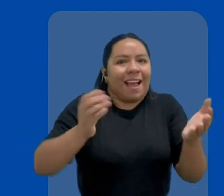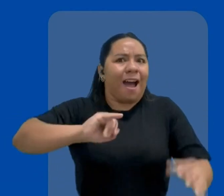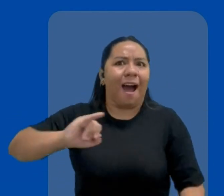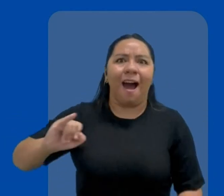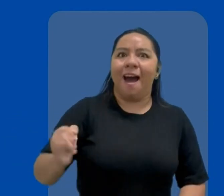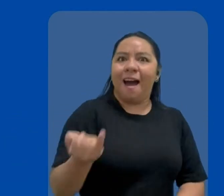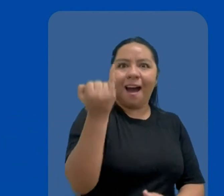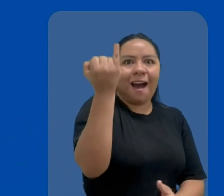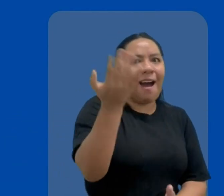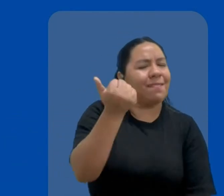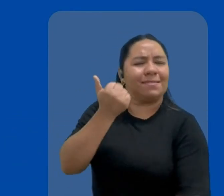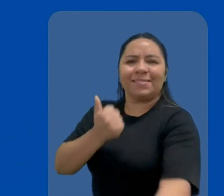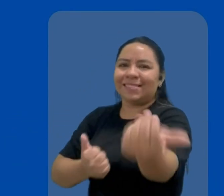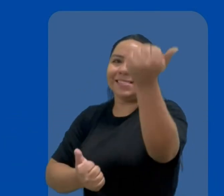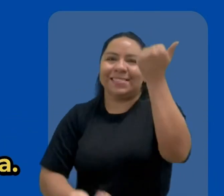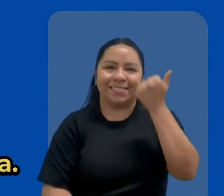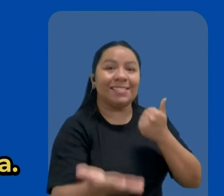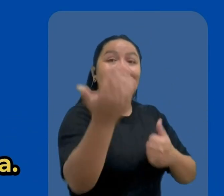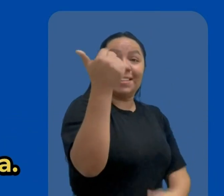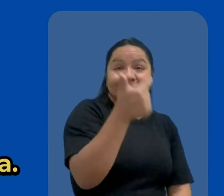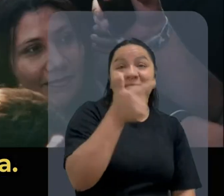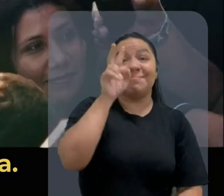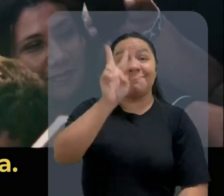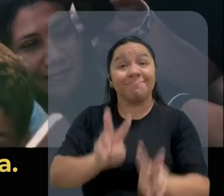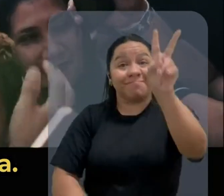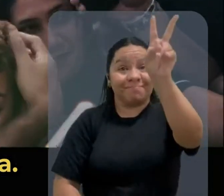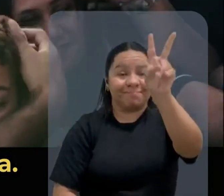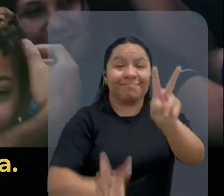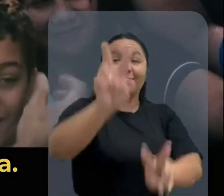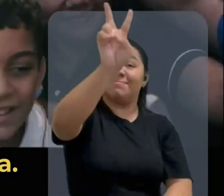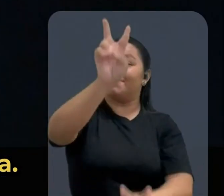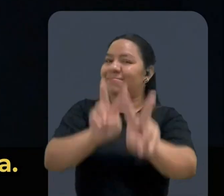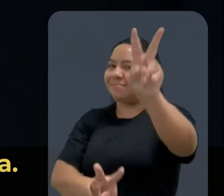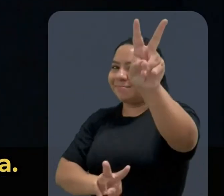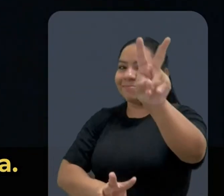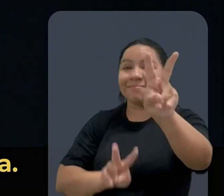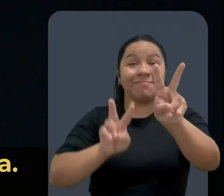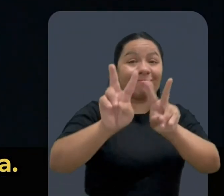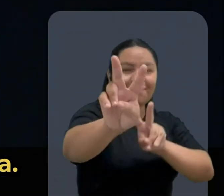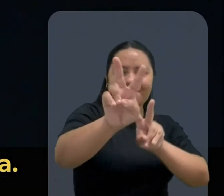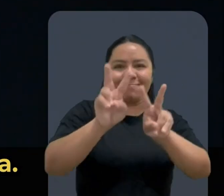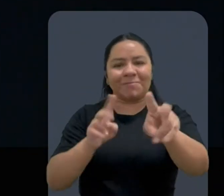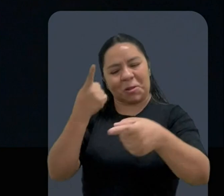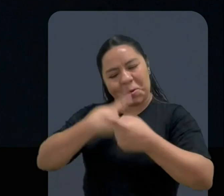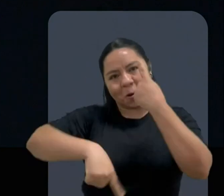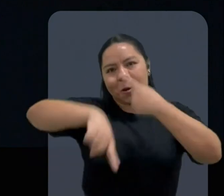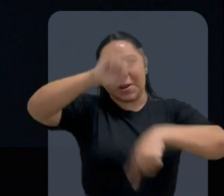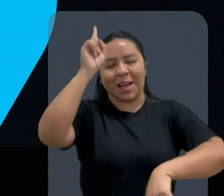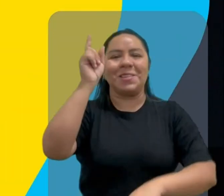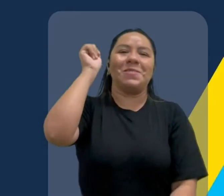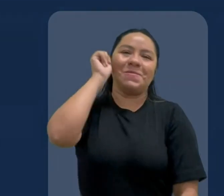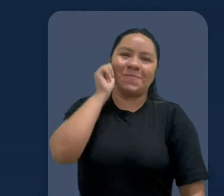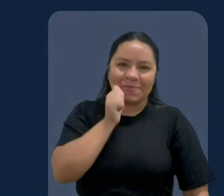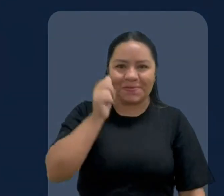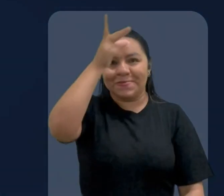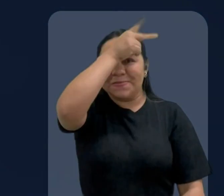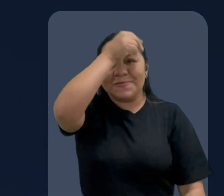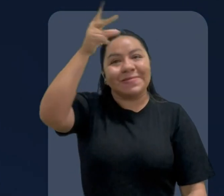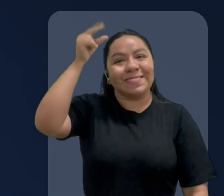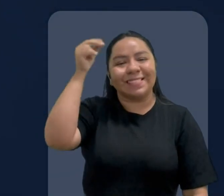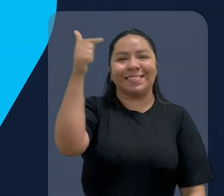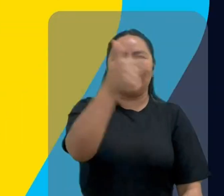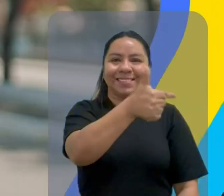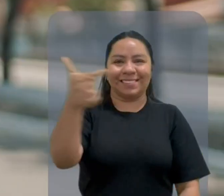vota pra mudar, vota agora. Vota, vota 22, chegou a hora. Vota, coragem vota pra